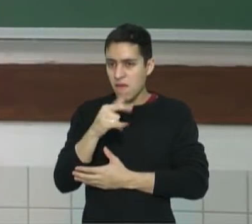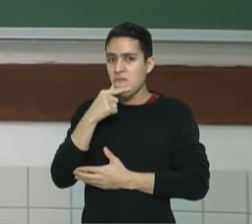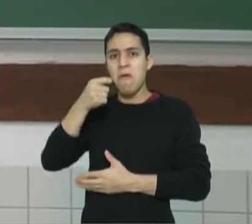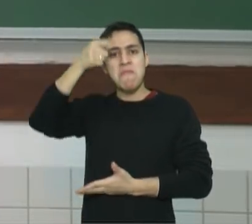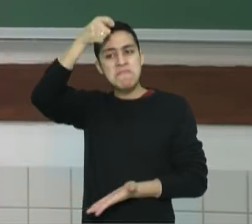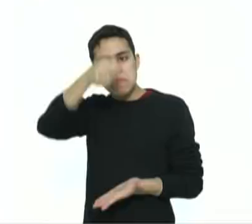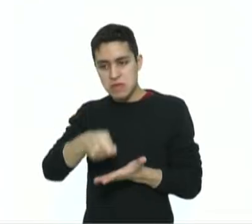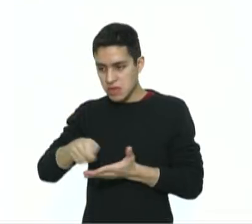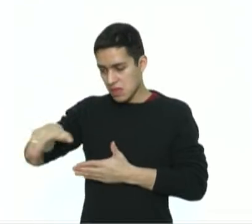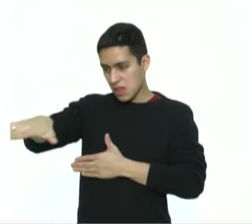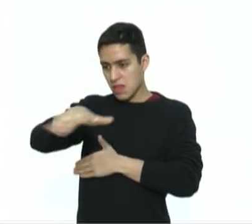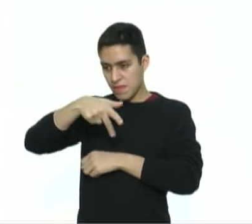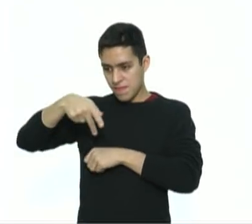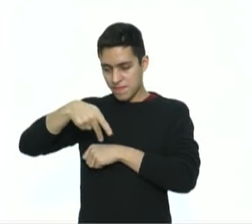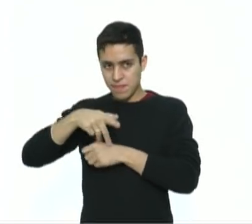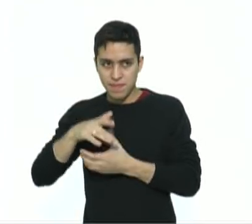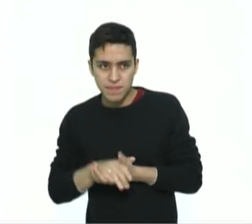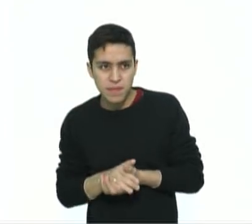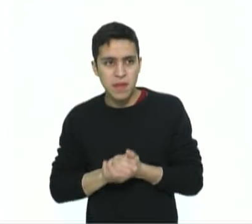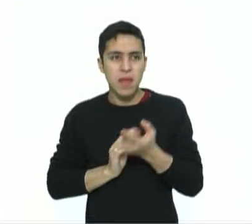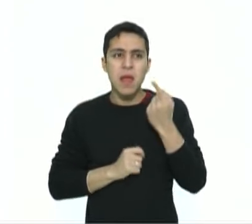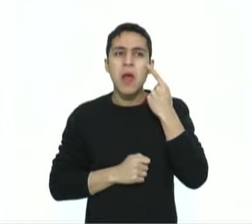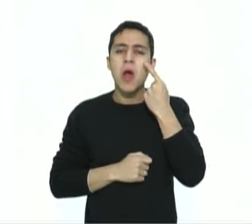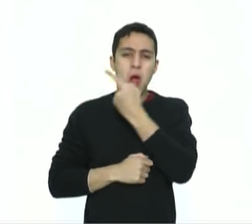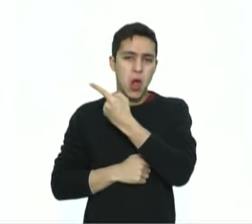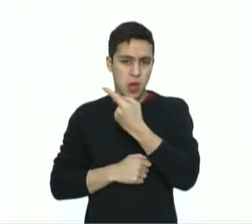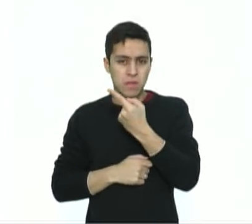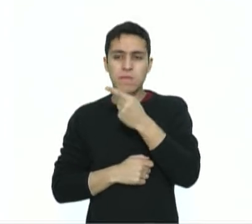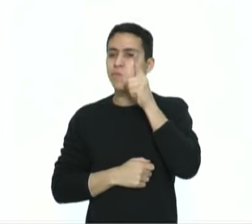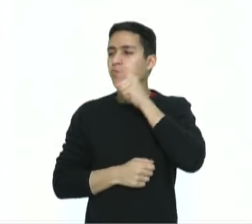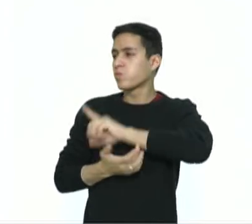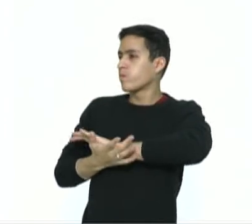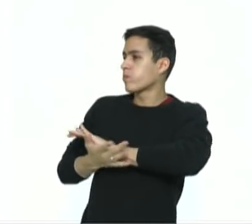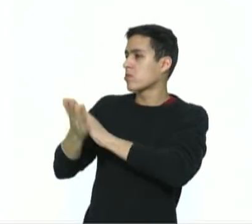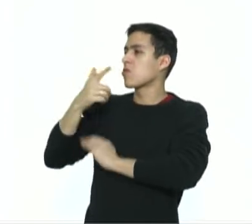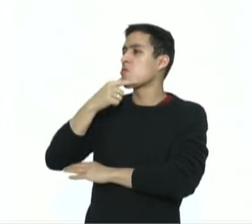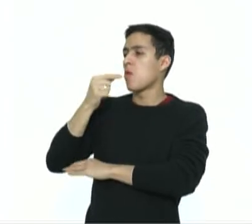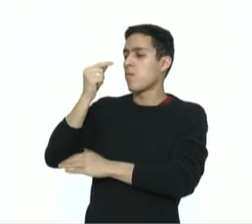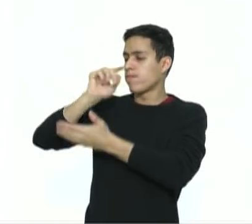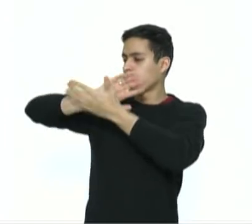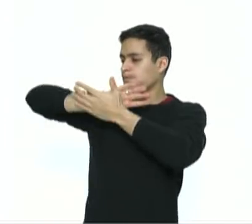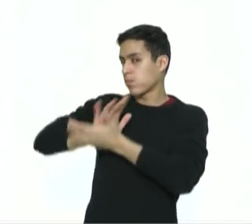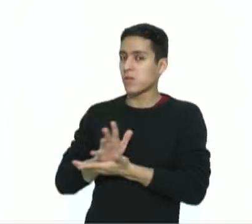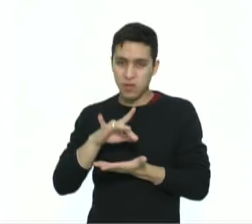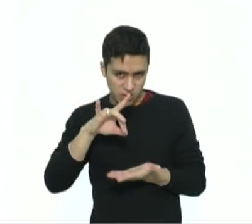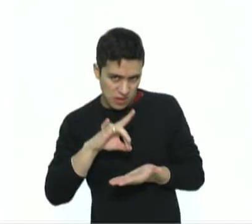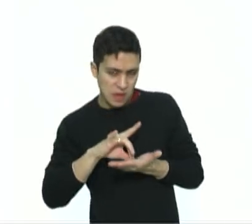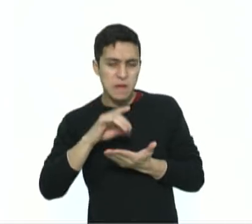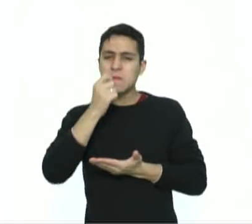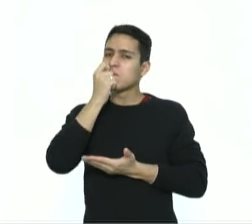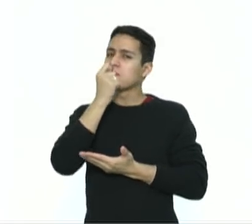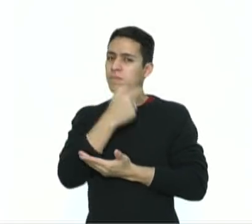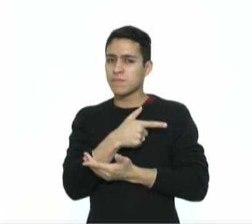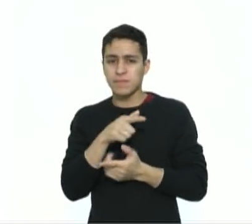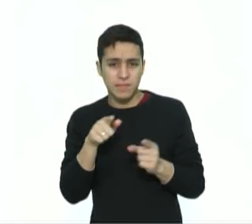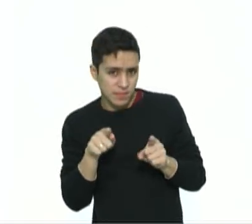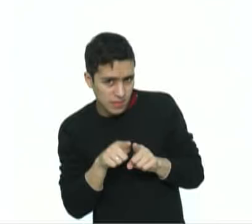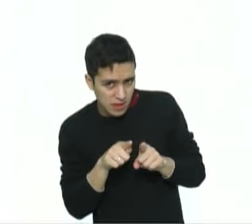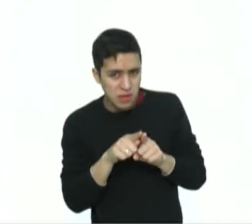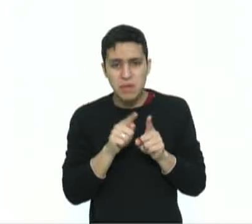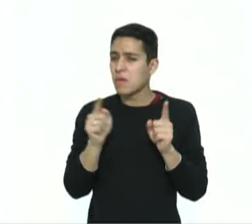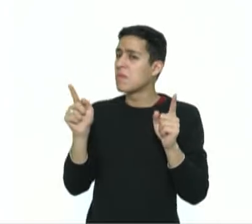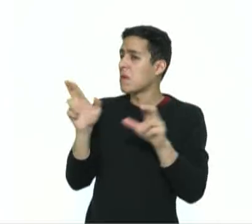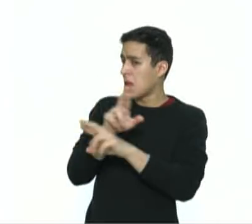dessa região, onde eles estão derrubando a estátua do ditador, mas na verdade é engraçado que também é uma